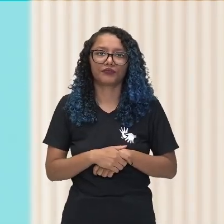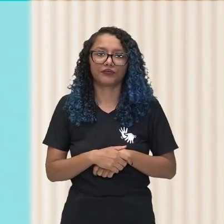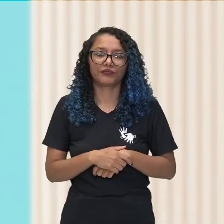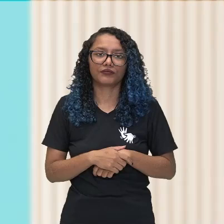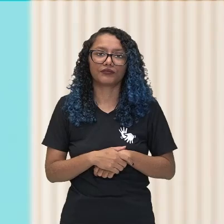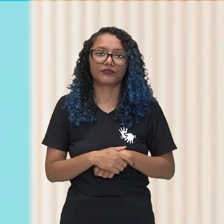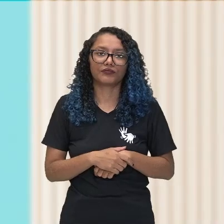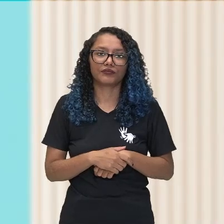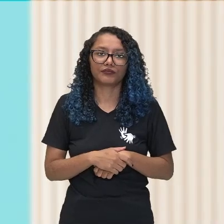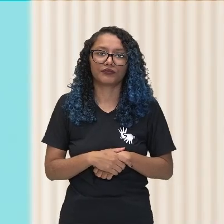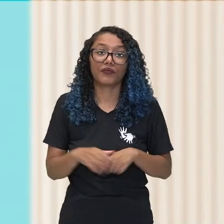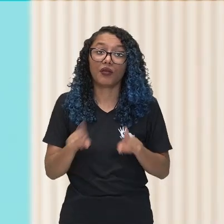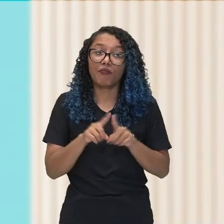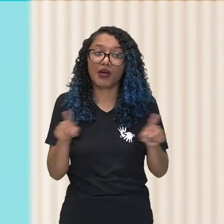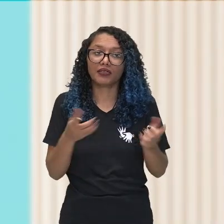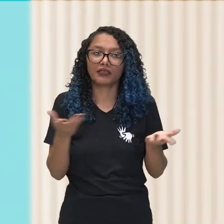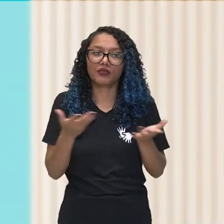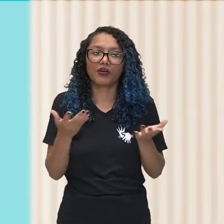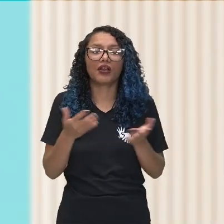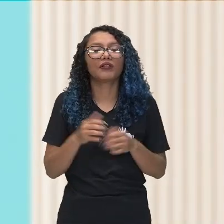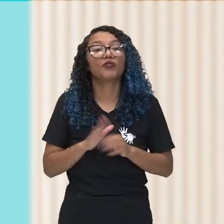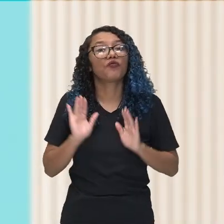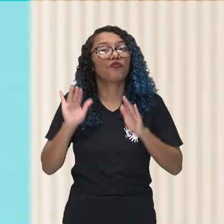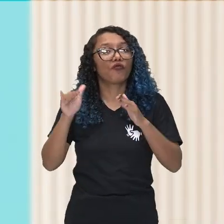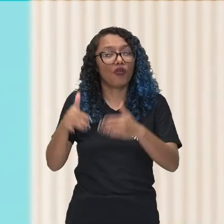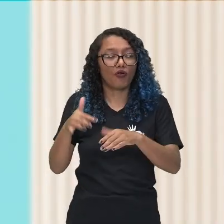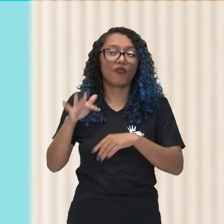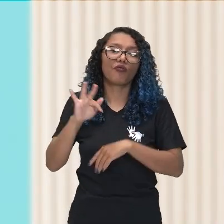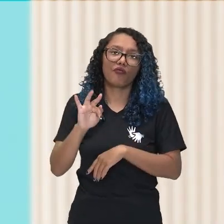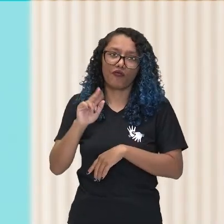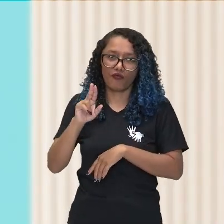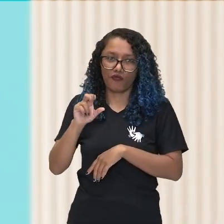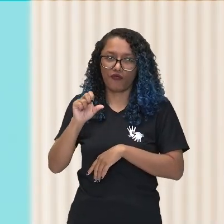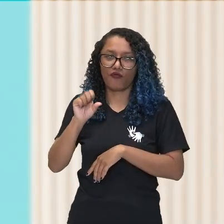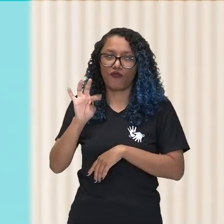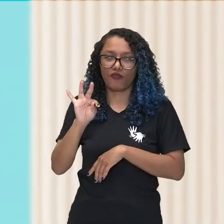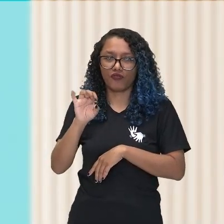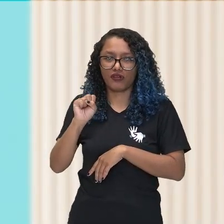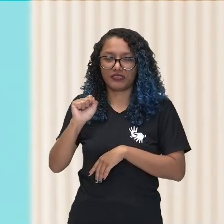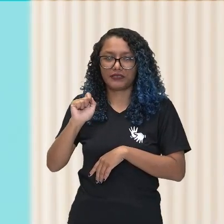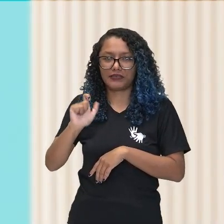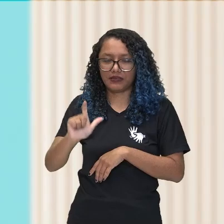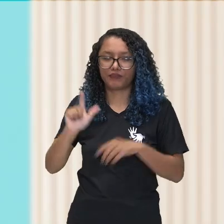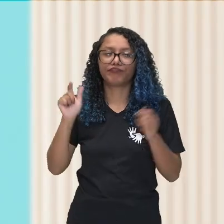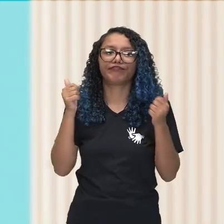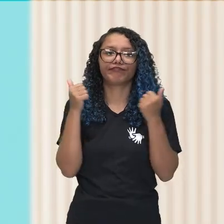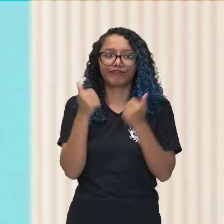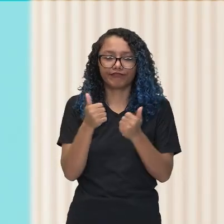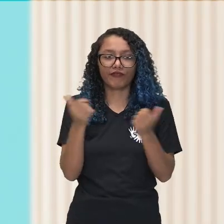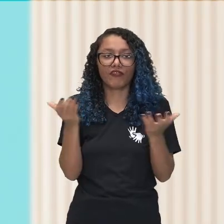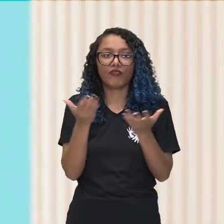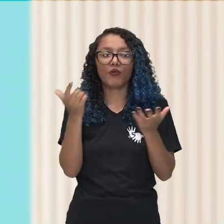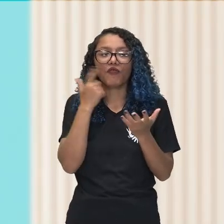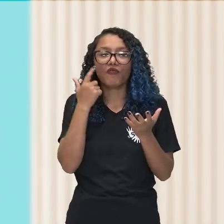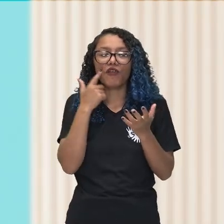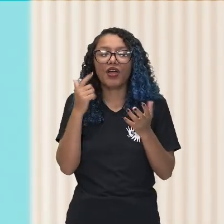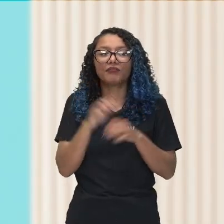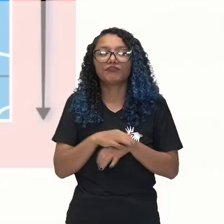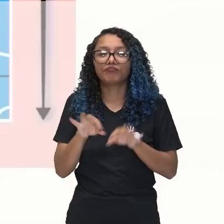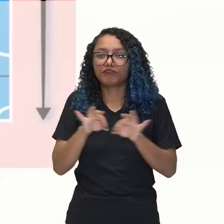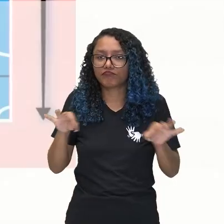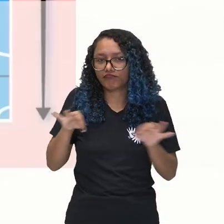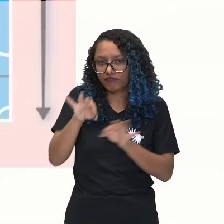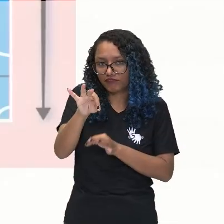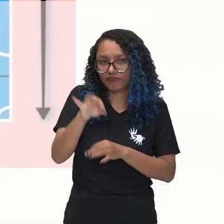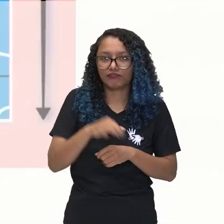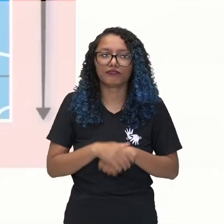aqui falar sobre o futsal, tá bom? E aí vamos ver aqui as medidas da quadra de futsal. Observem aí.